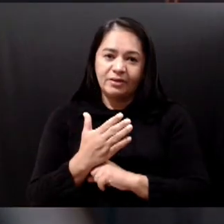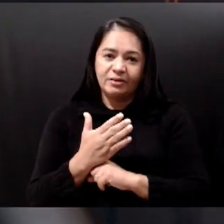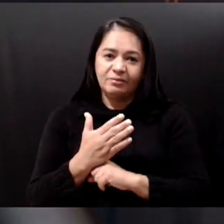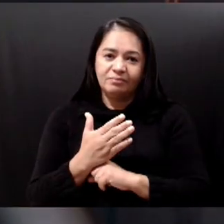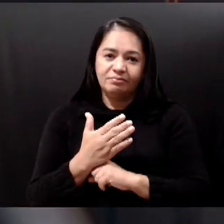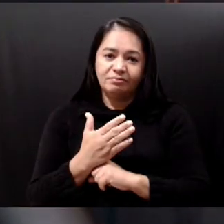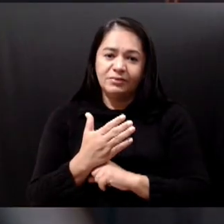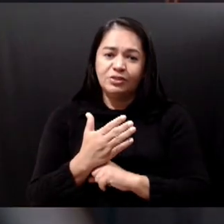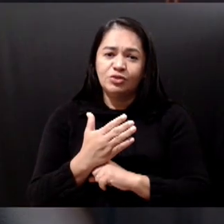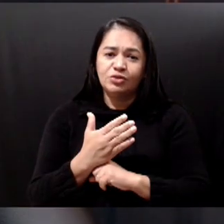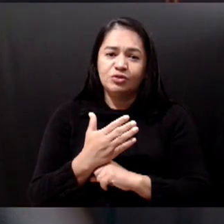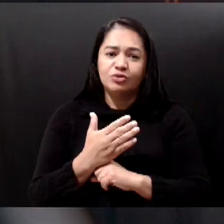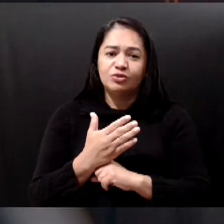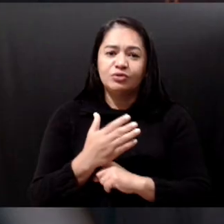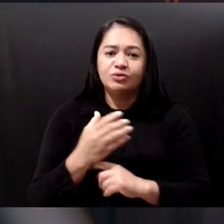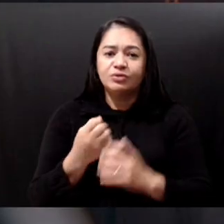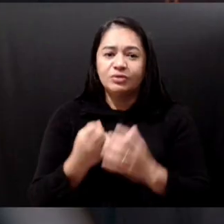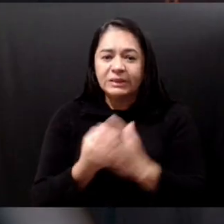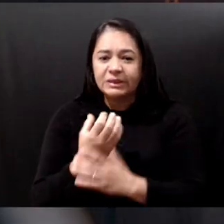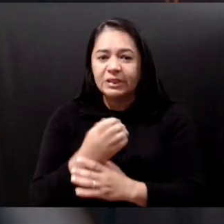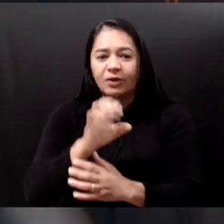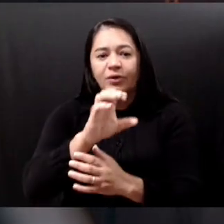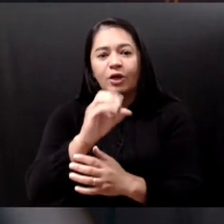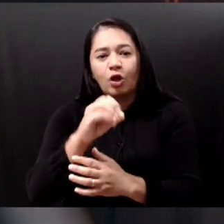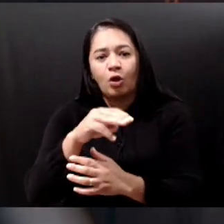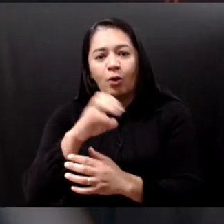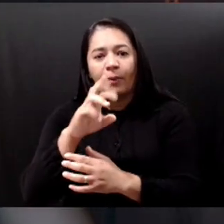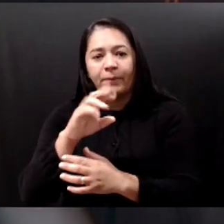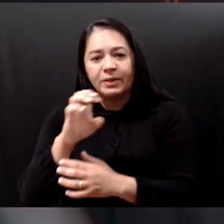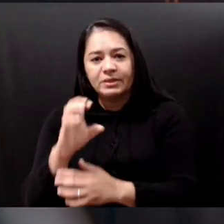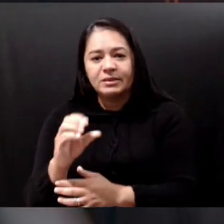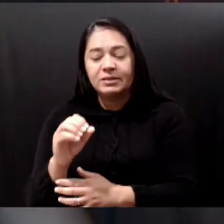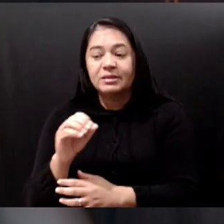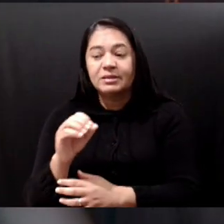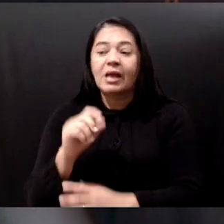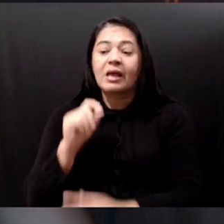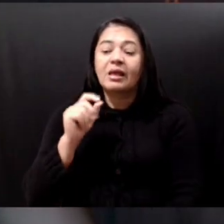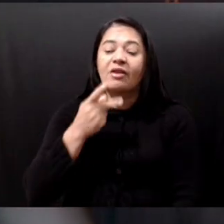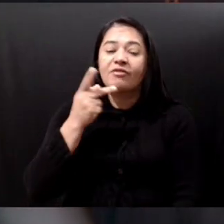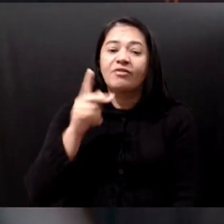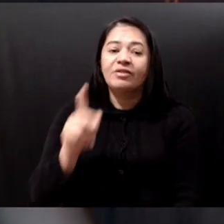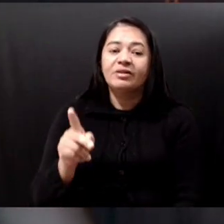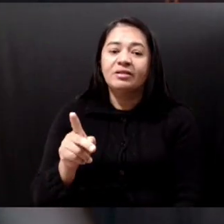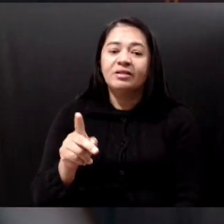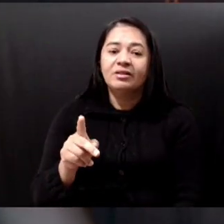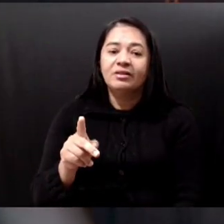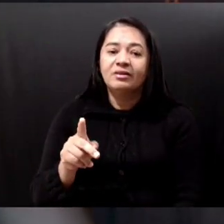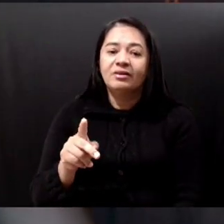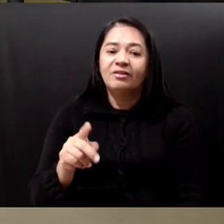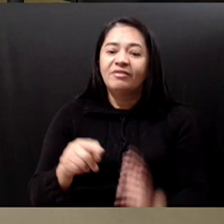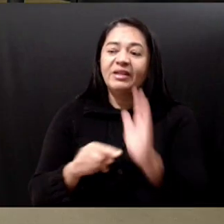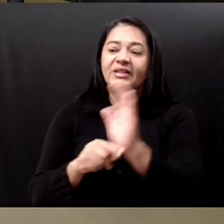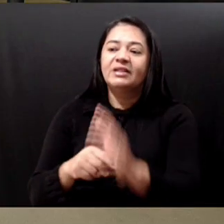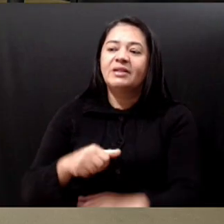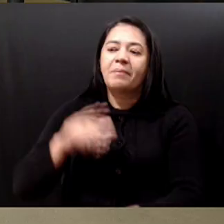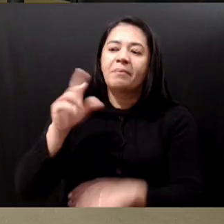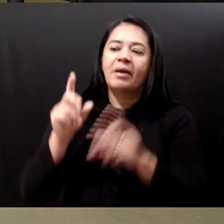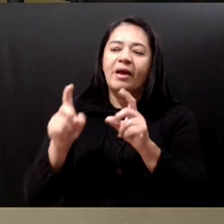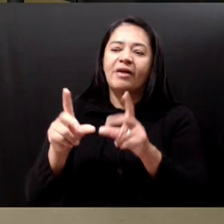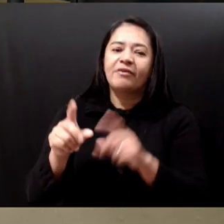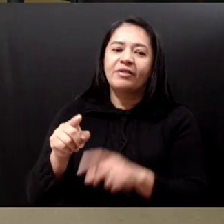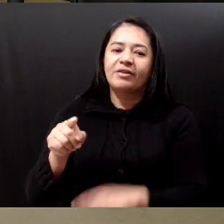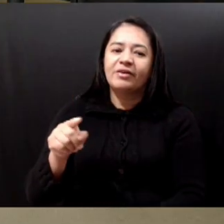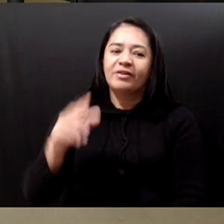aí. E aí o que eu digo é: "Quem disse que o e-commerce vai te trazer mais venda?". Você tem certeza dessa decisão, né?